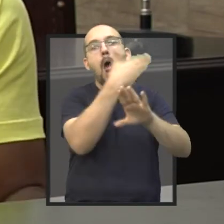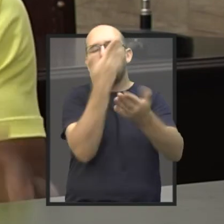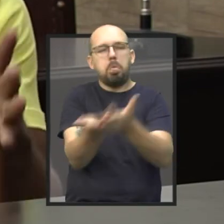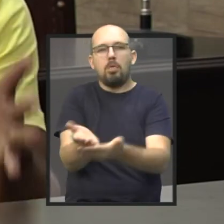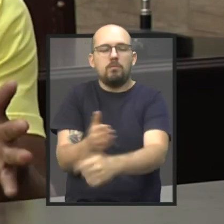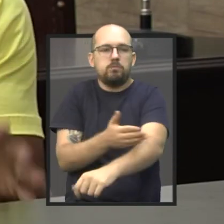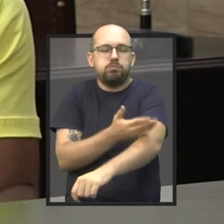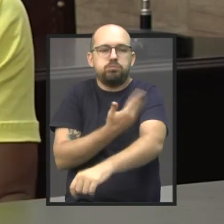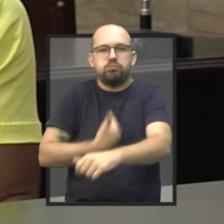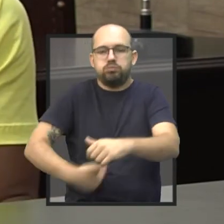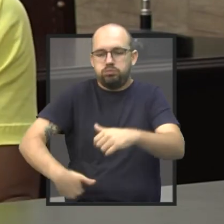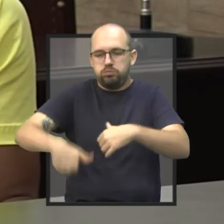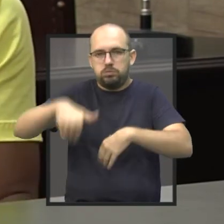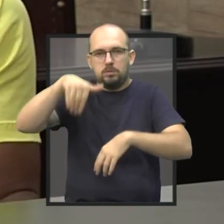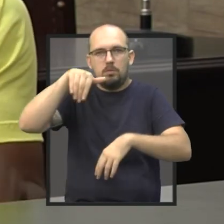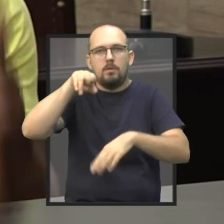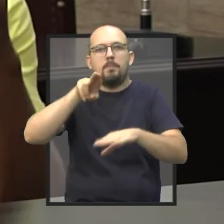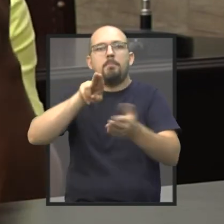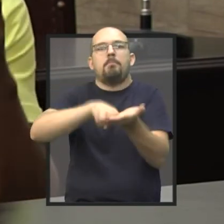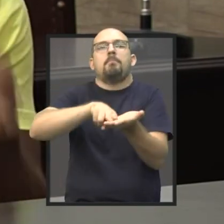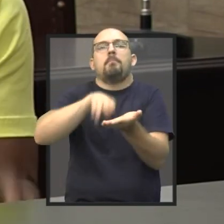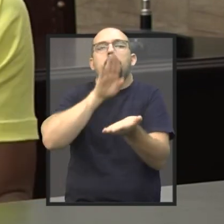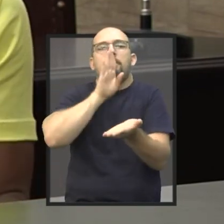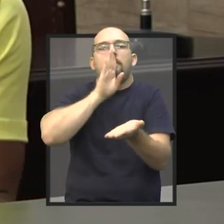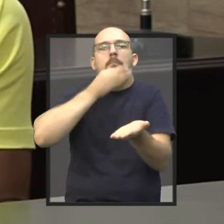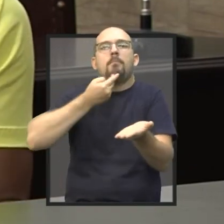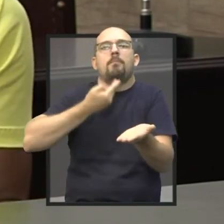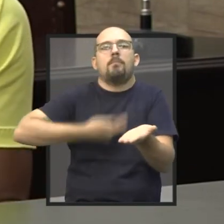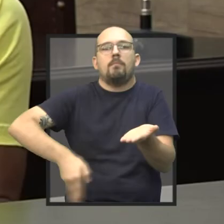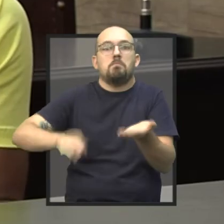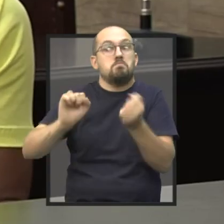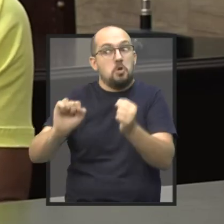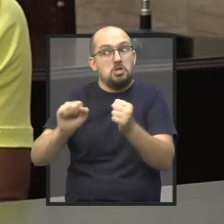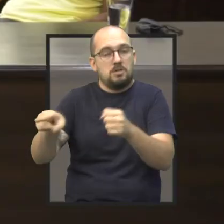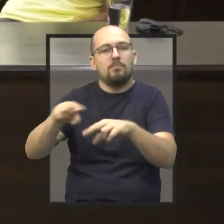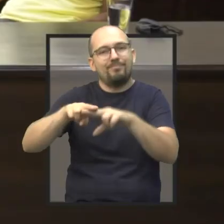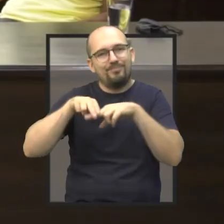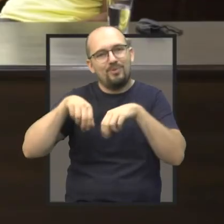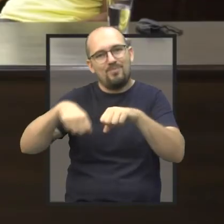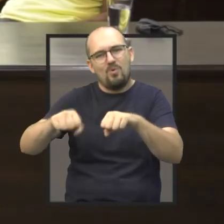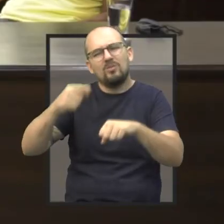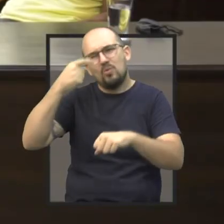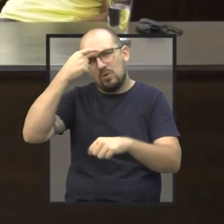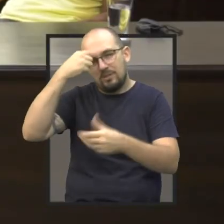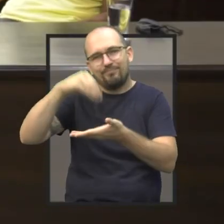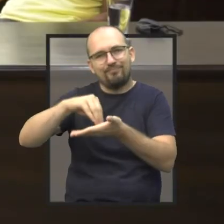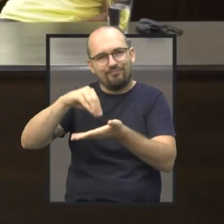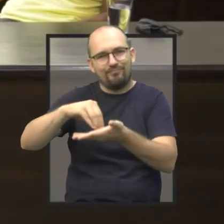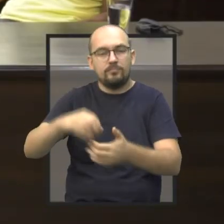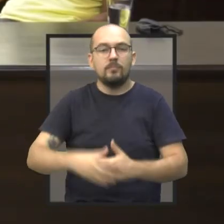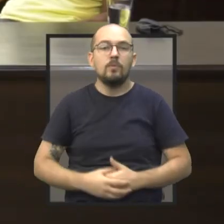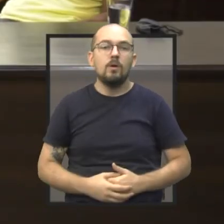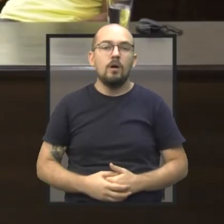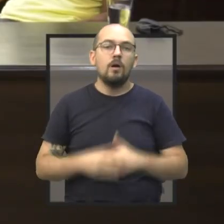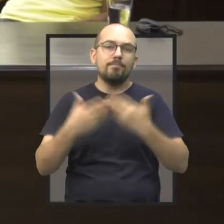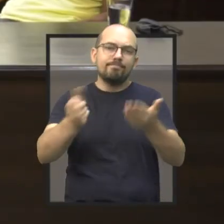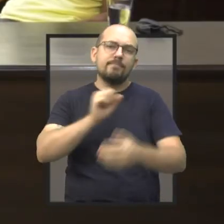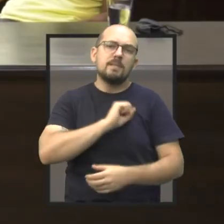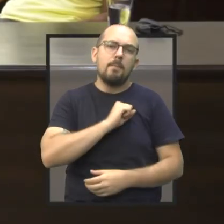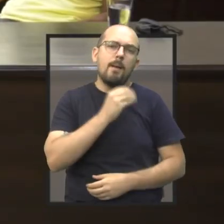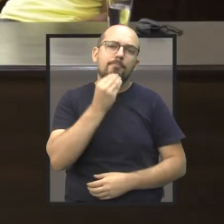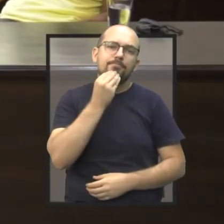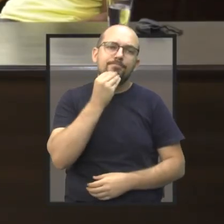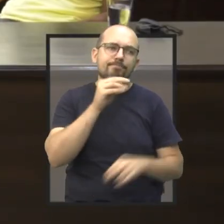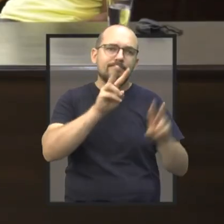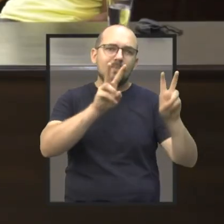uma cama, pode ficar paraplégico. Então, para eles terem um pouco de conscientização. Bom, Sabará, nós teríamos outros